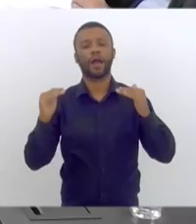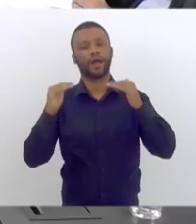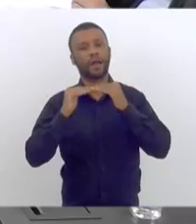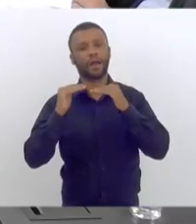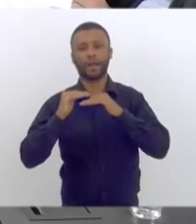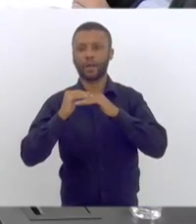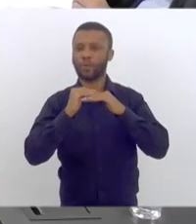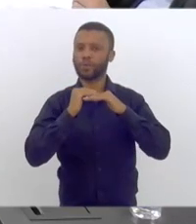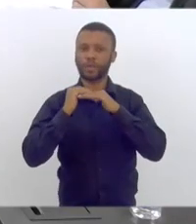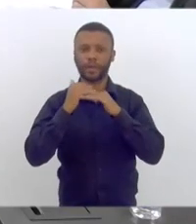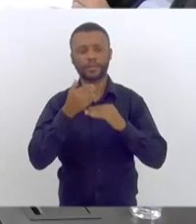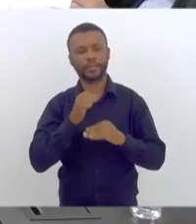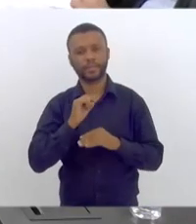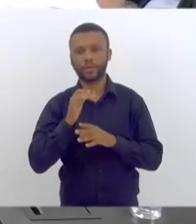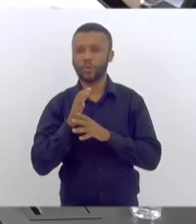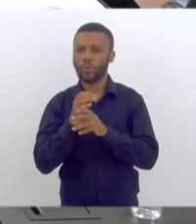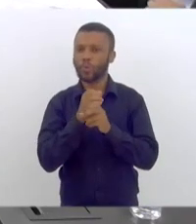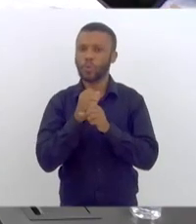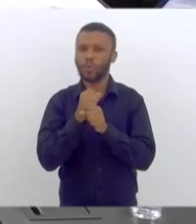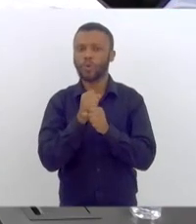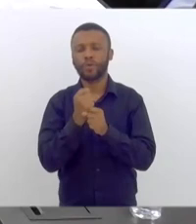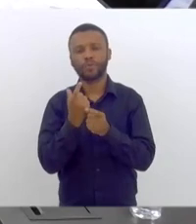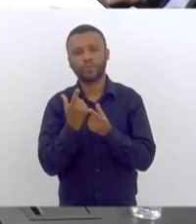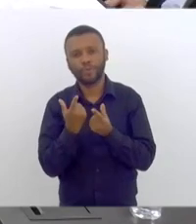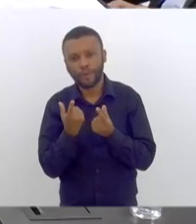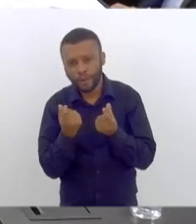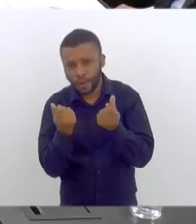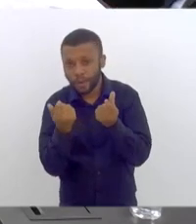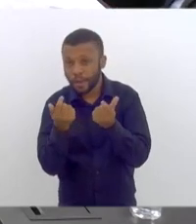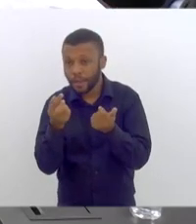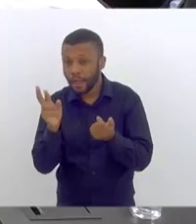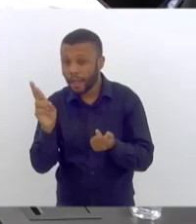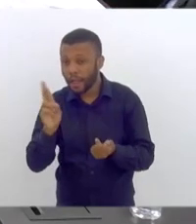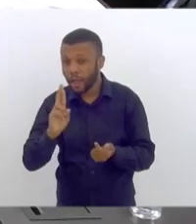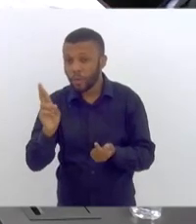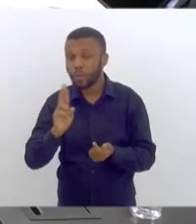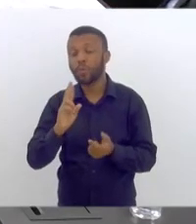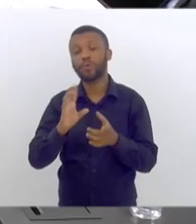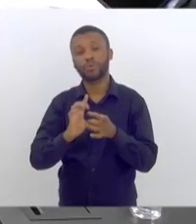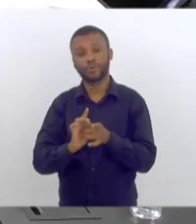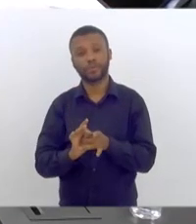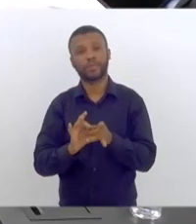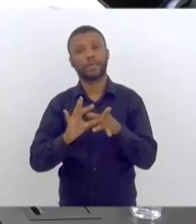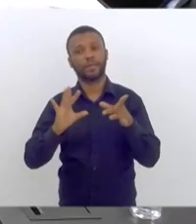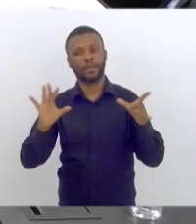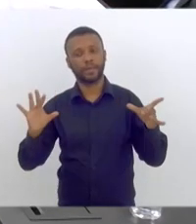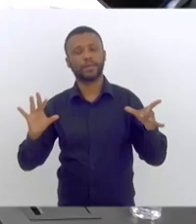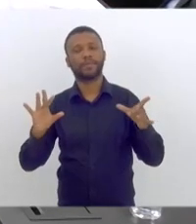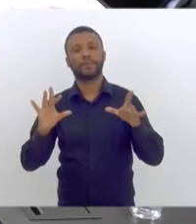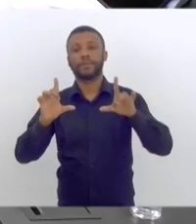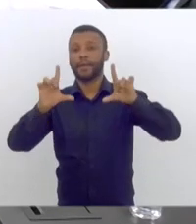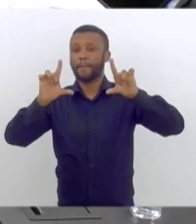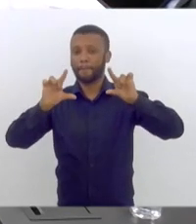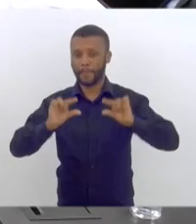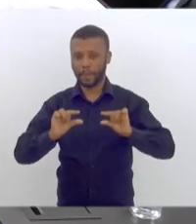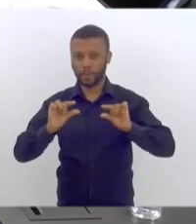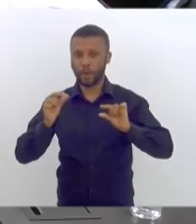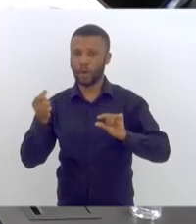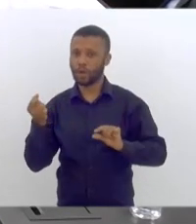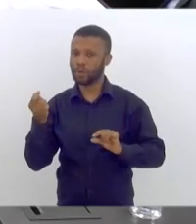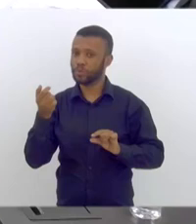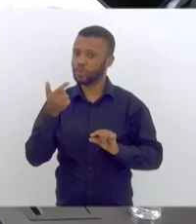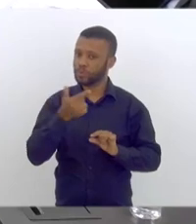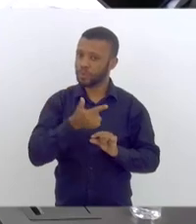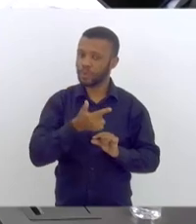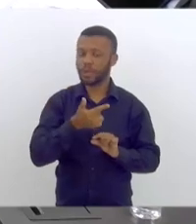no caso do volume de recursos disponibilizados ser menor sem